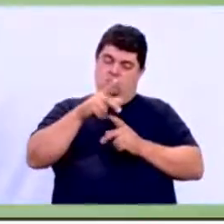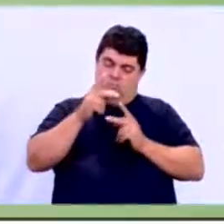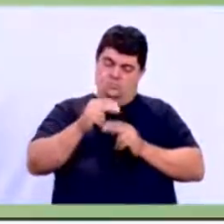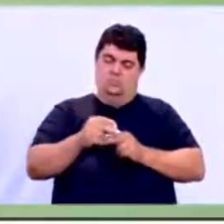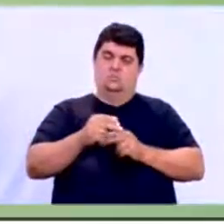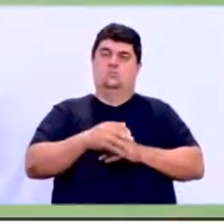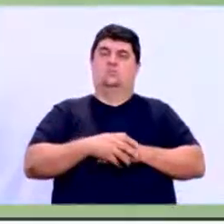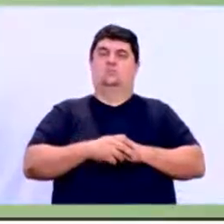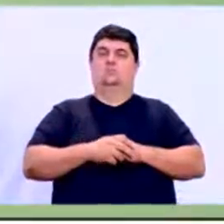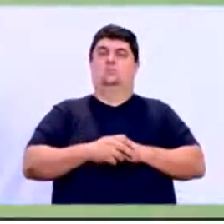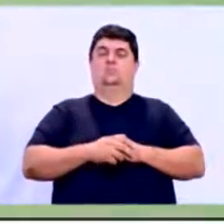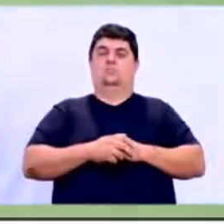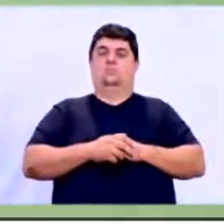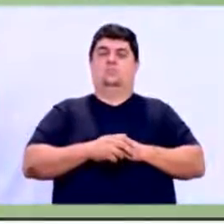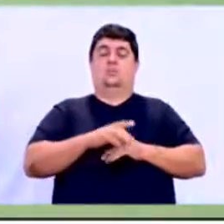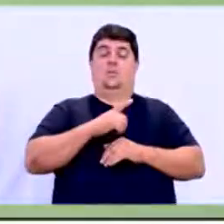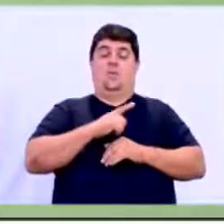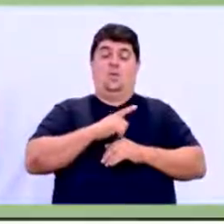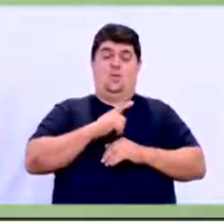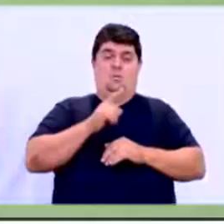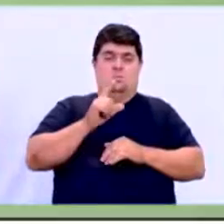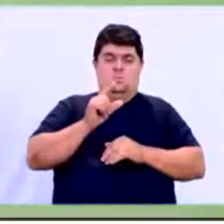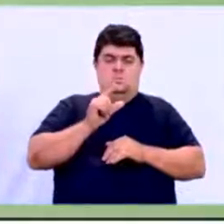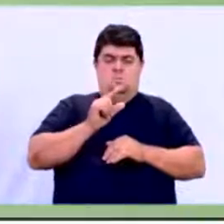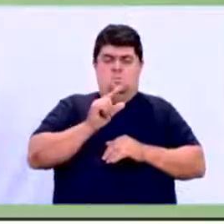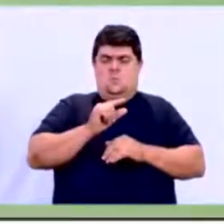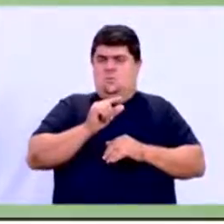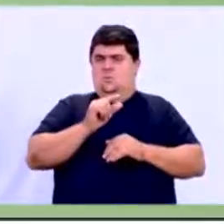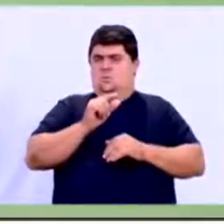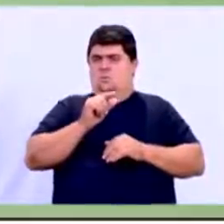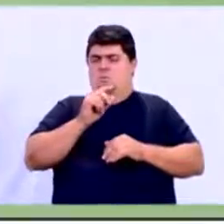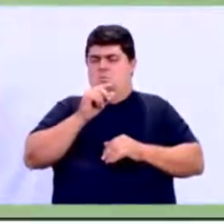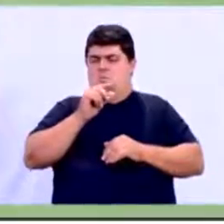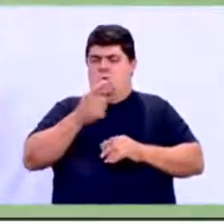E minimizar os riscos no negócio.